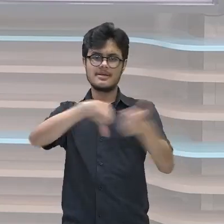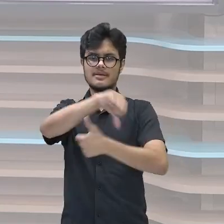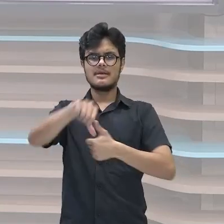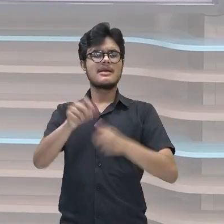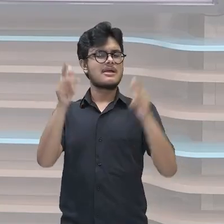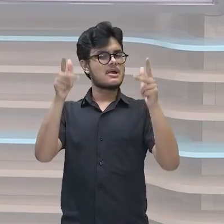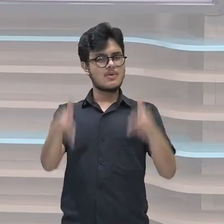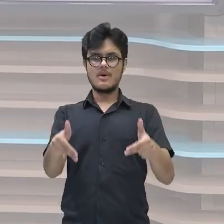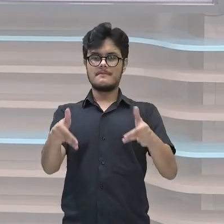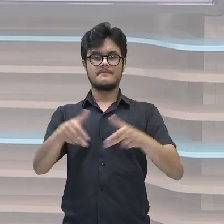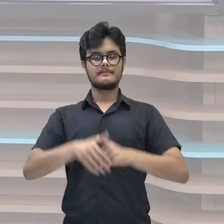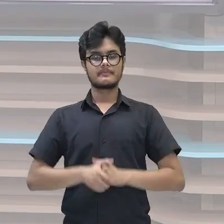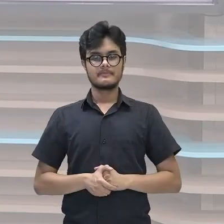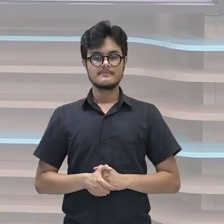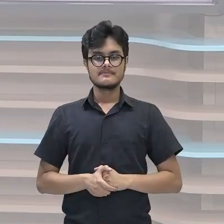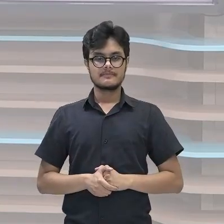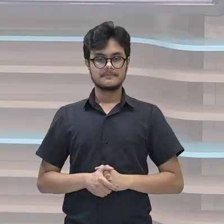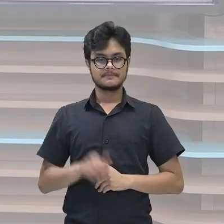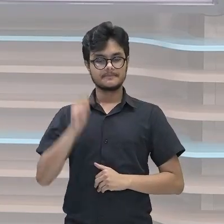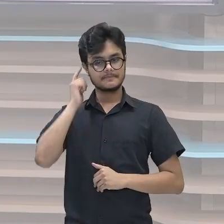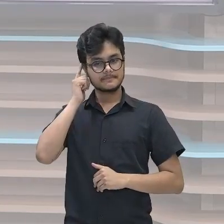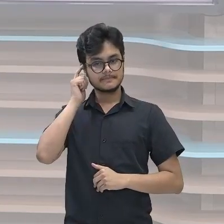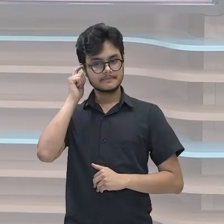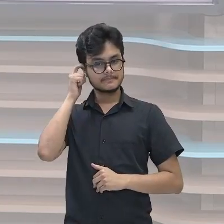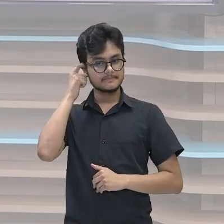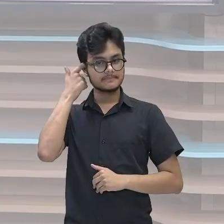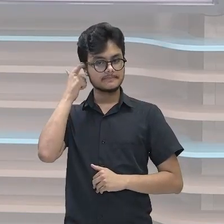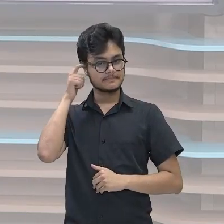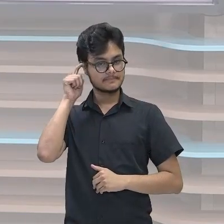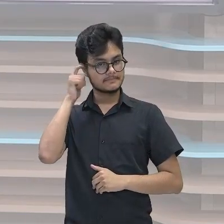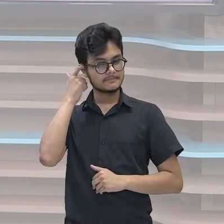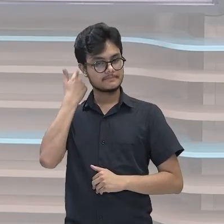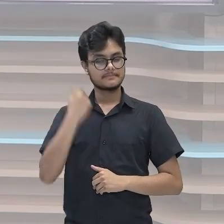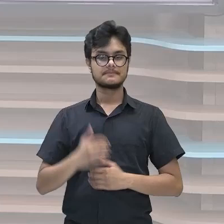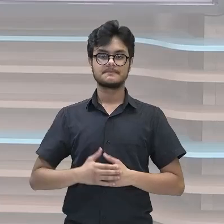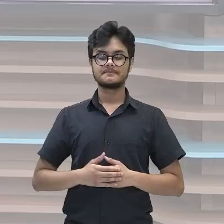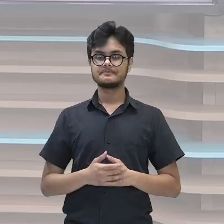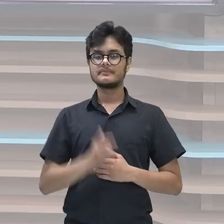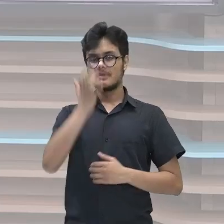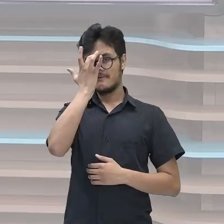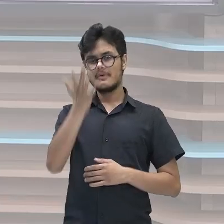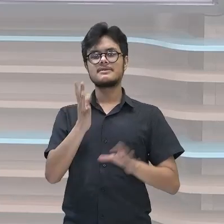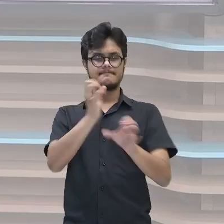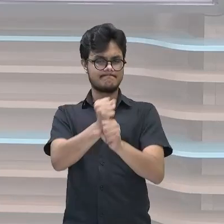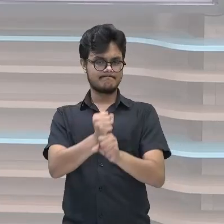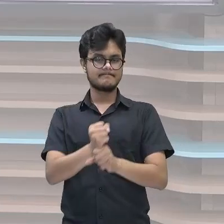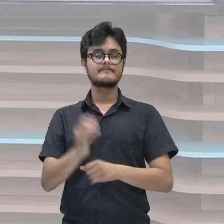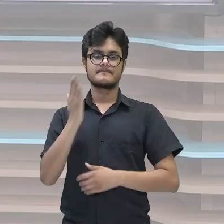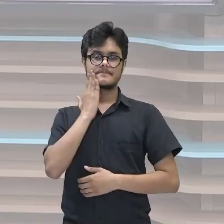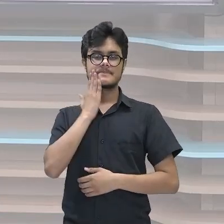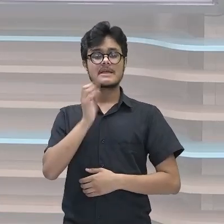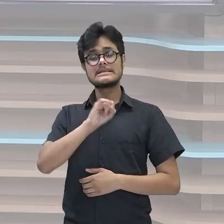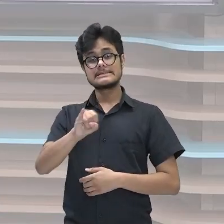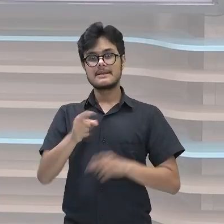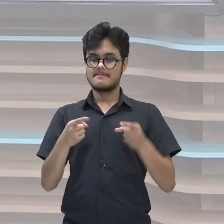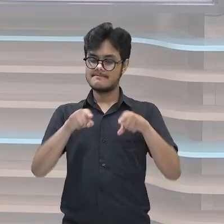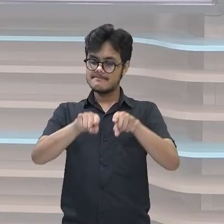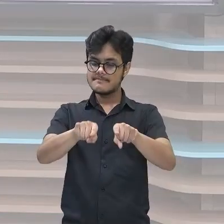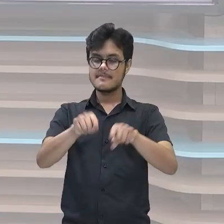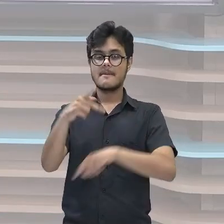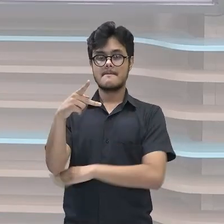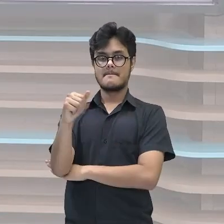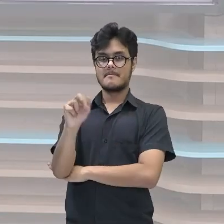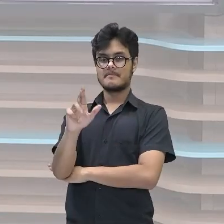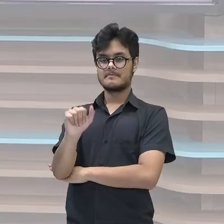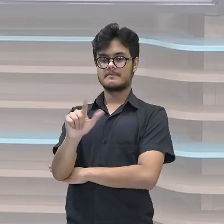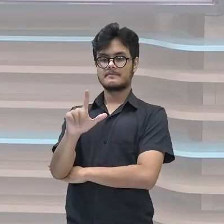distância é a mesma, certo? Então, assim é fácil, né, calcular a distância de um segmento paralelo a um eixo, porque